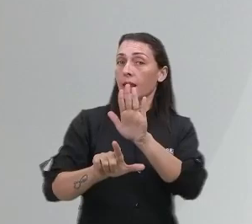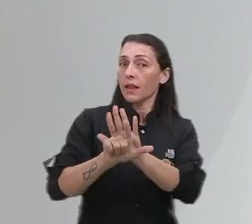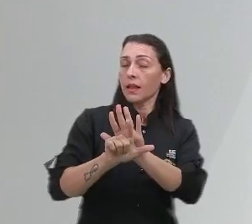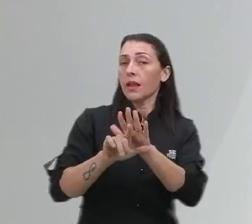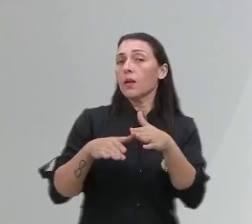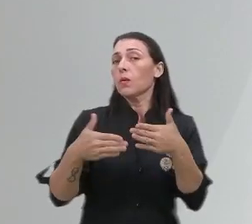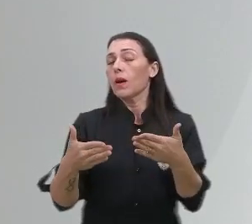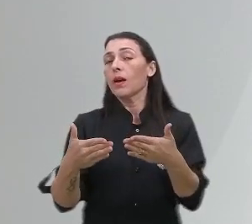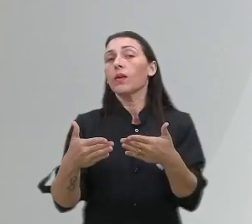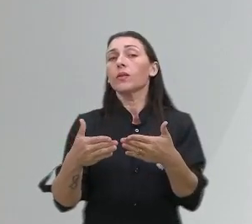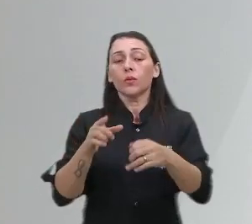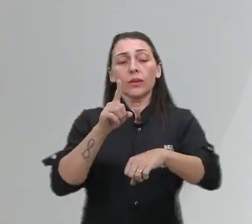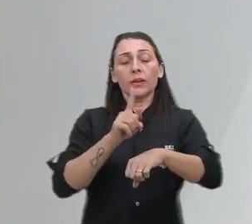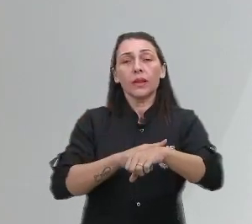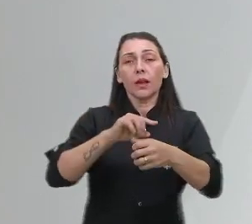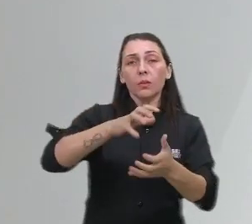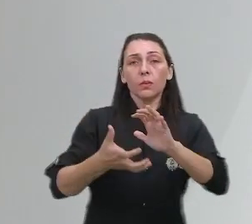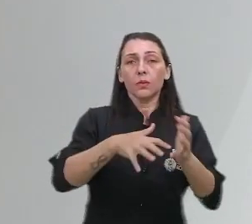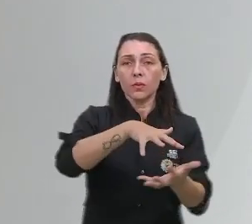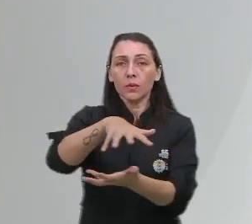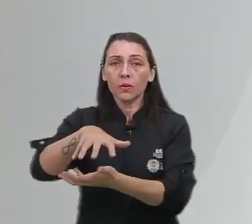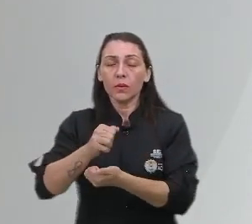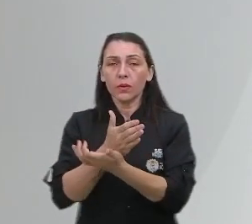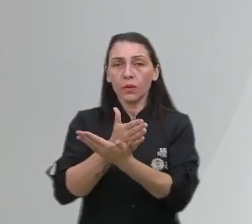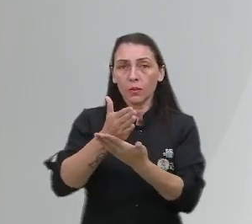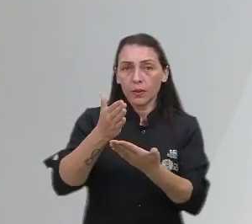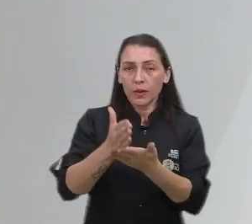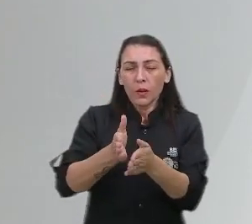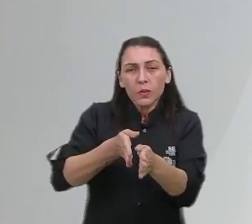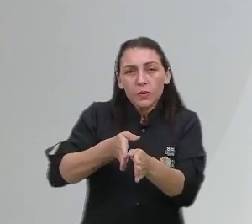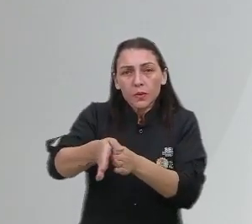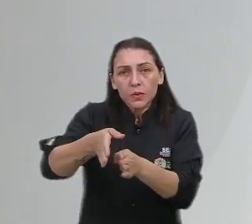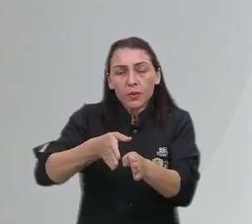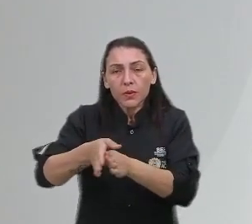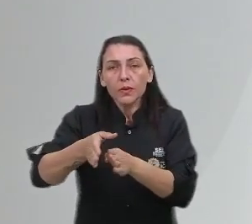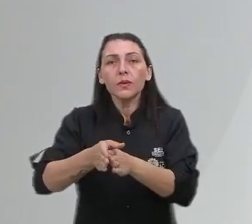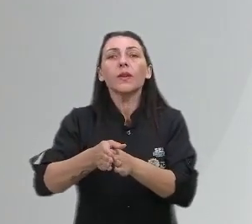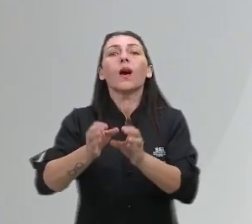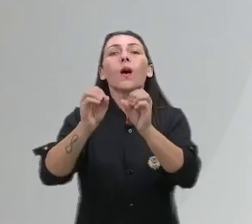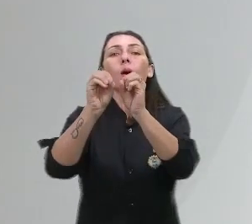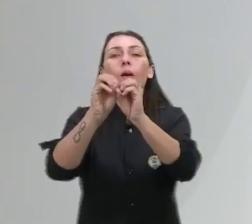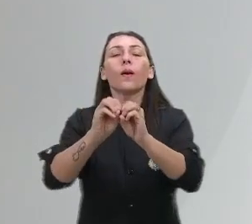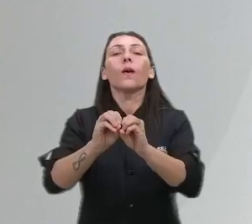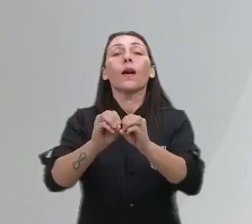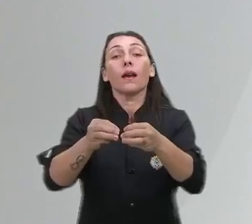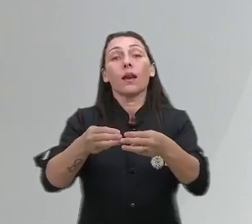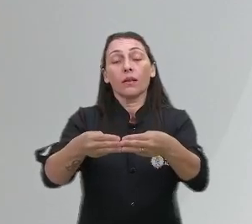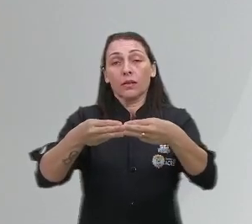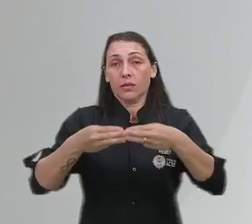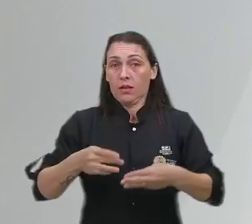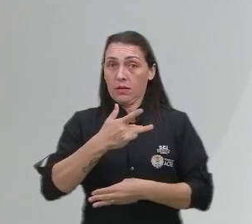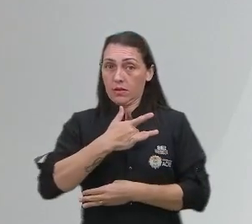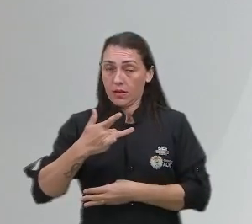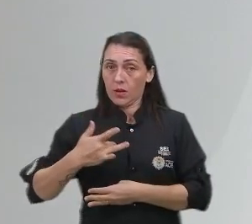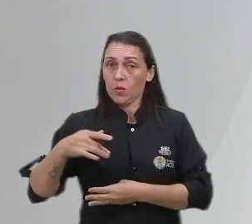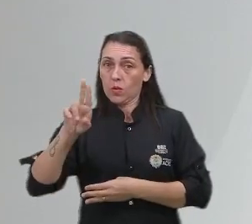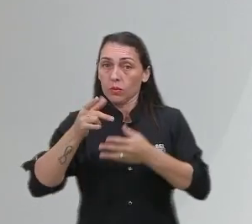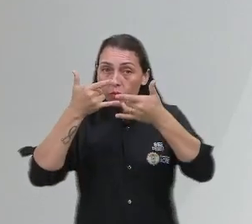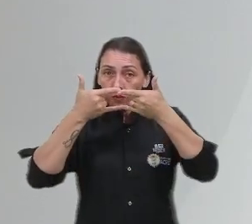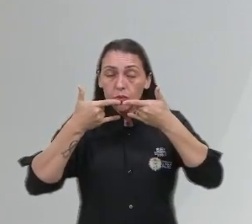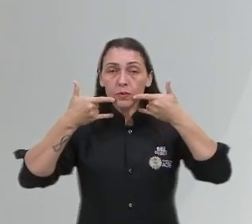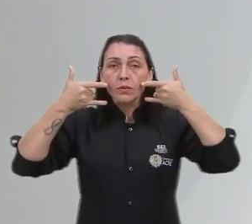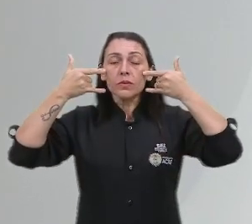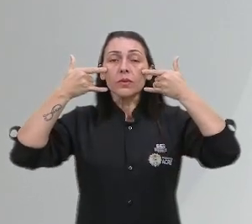da procura. Durante a pandemia, assim que começou, as orientações da OMS, da Organização Mundial de Saúde, sobre o uso das